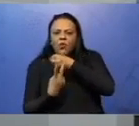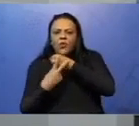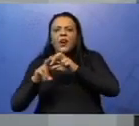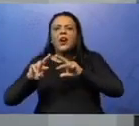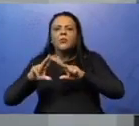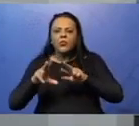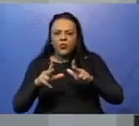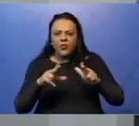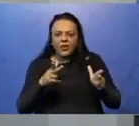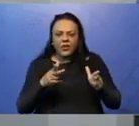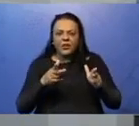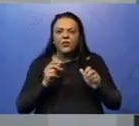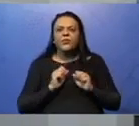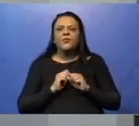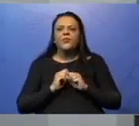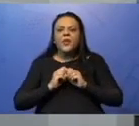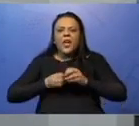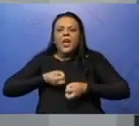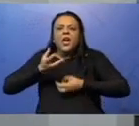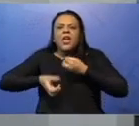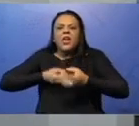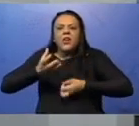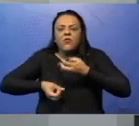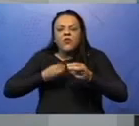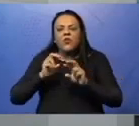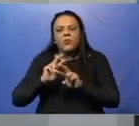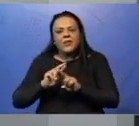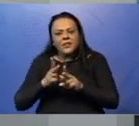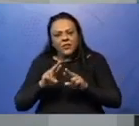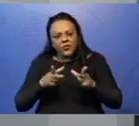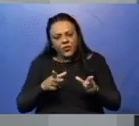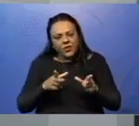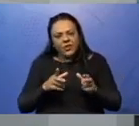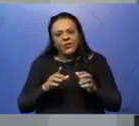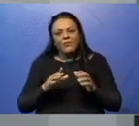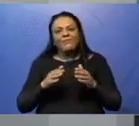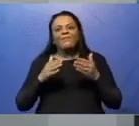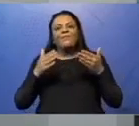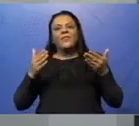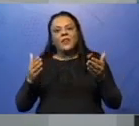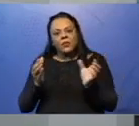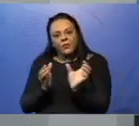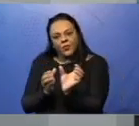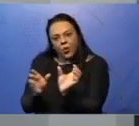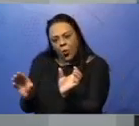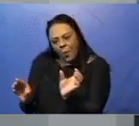Por isso que eu tenho tipos de predicados diferentes nessas duas orações.